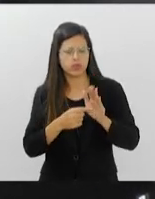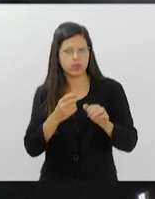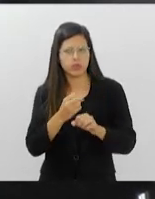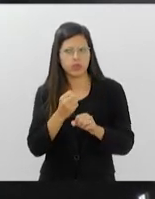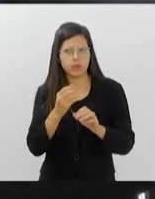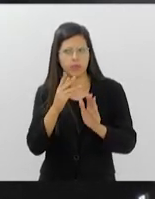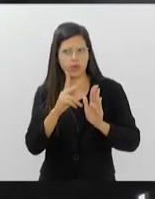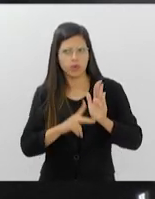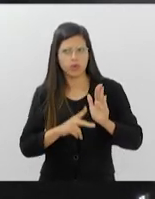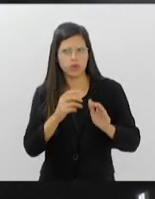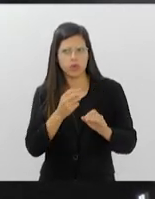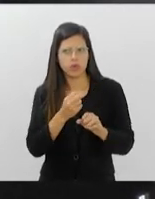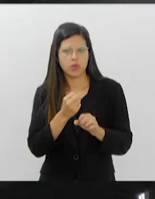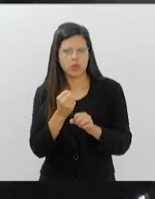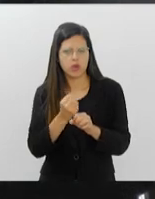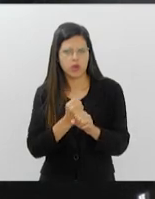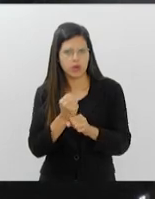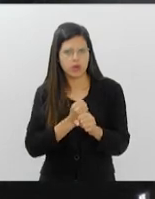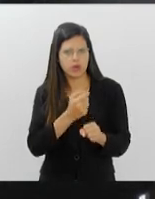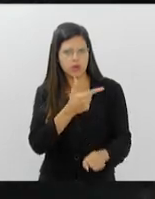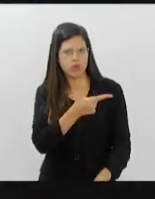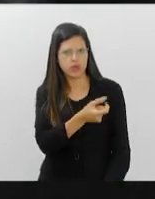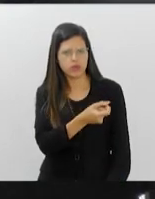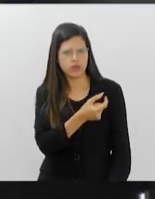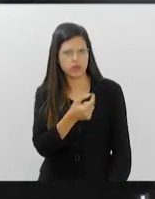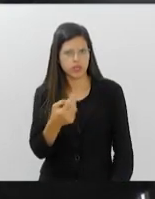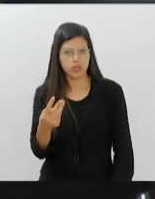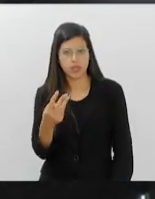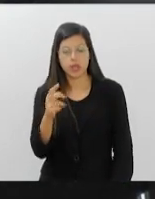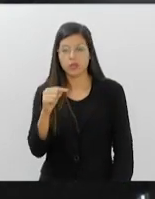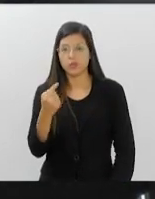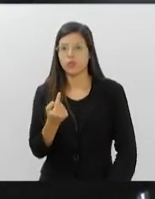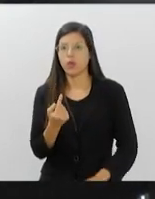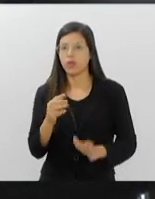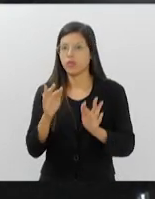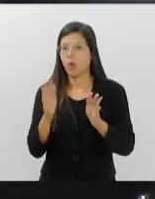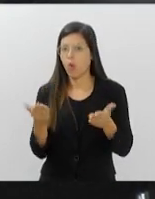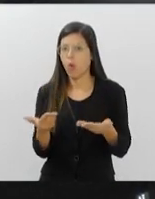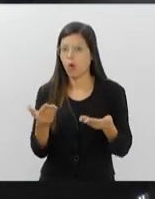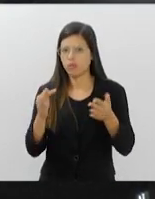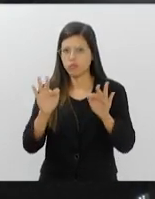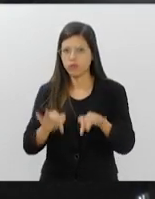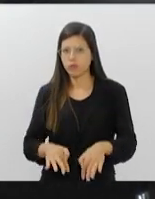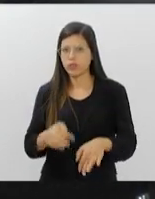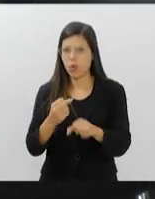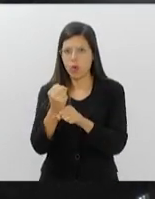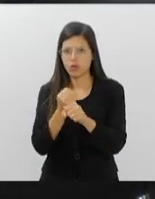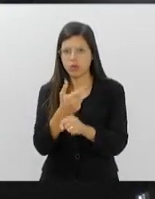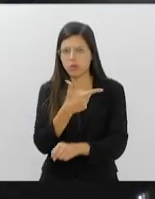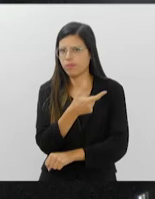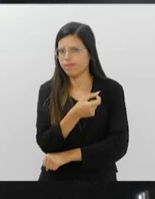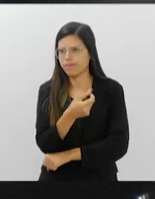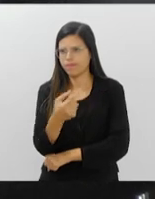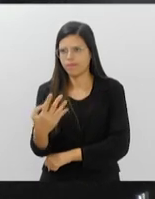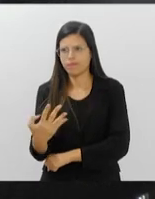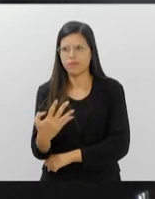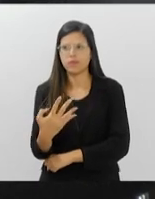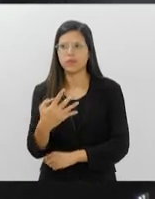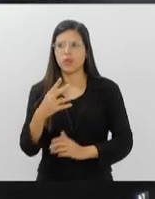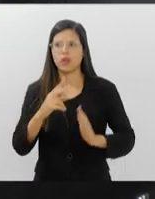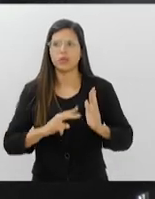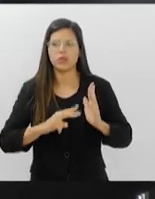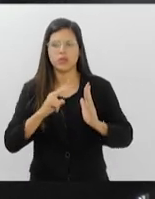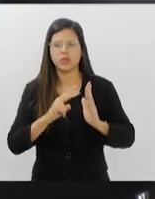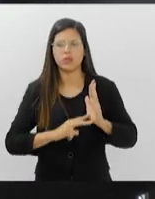de 24. Eu li esse projeto de forma detalhada,